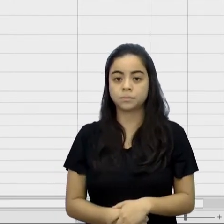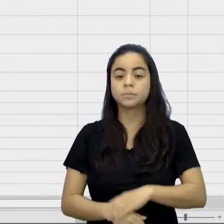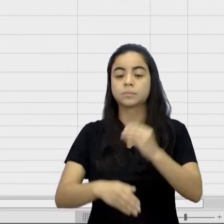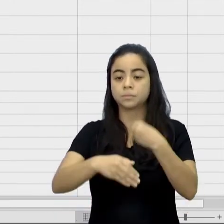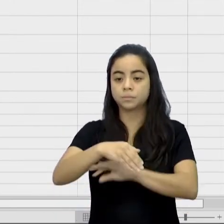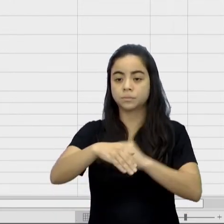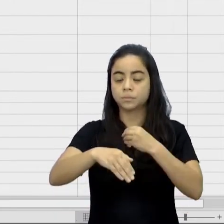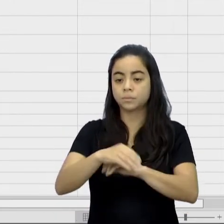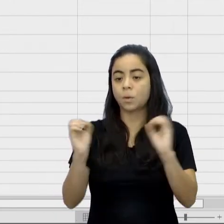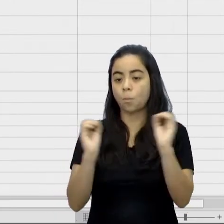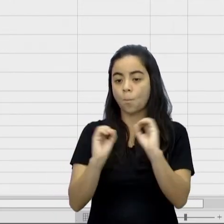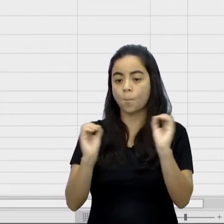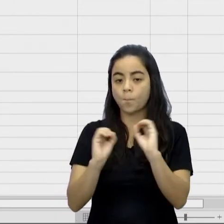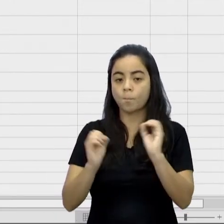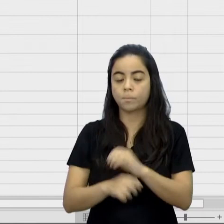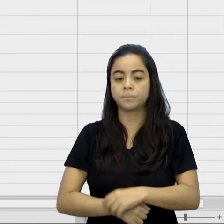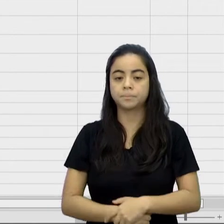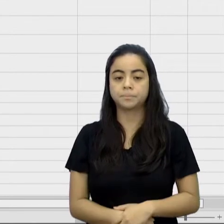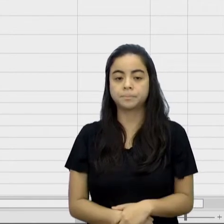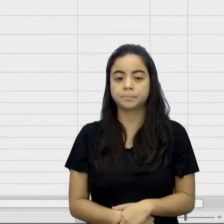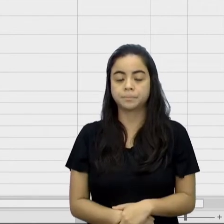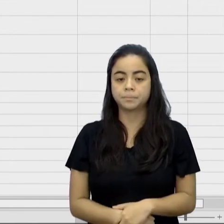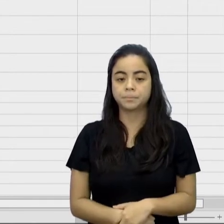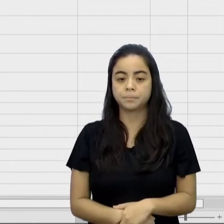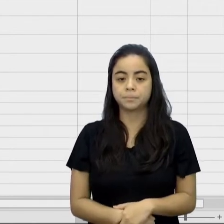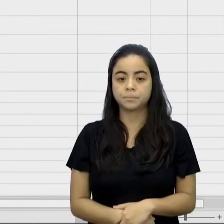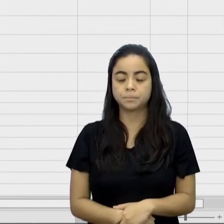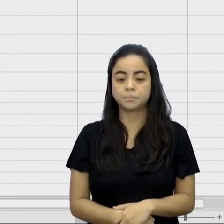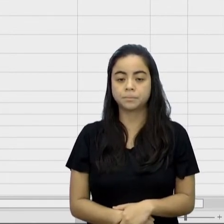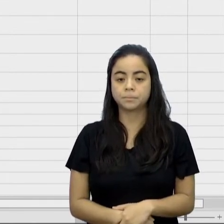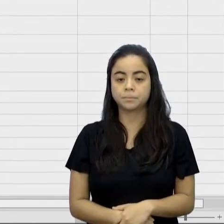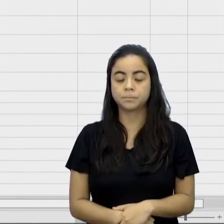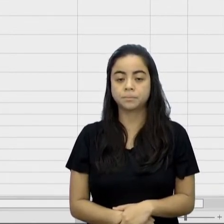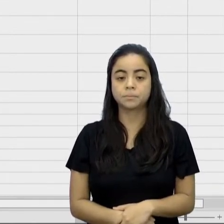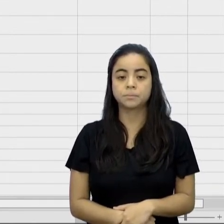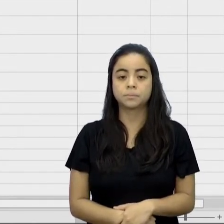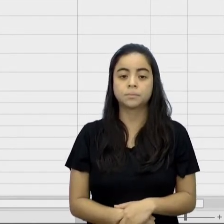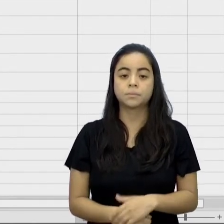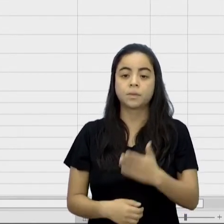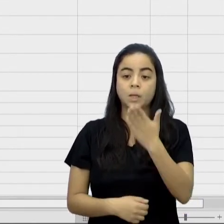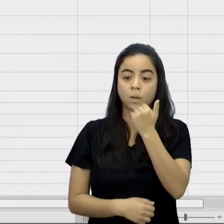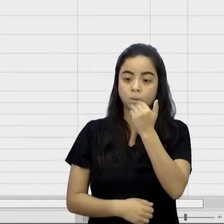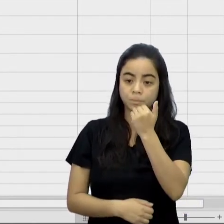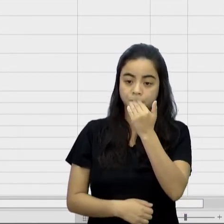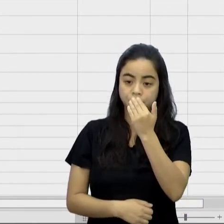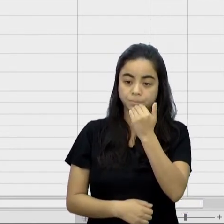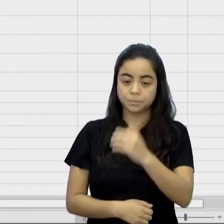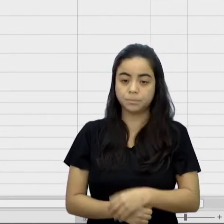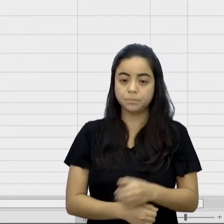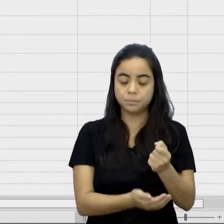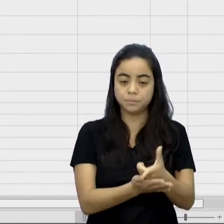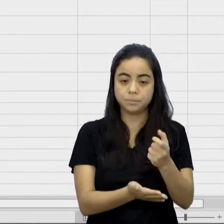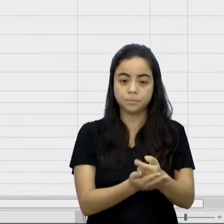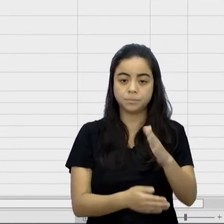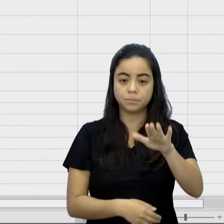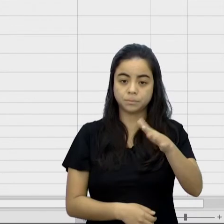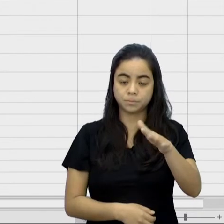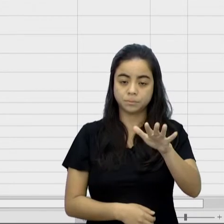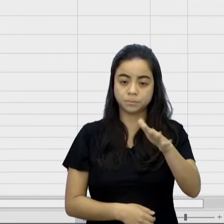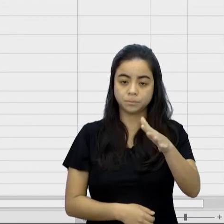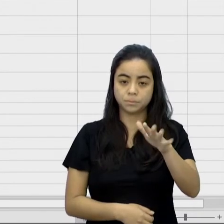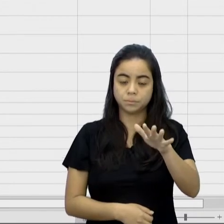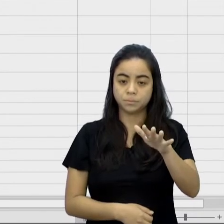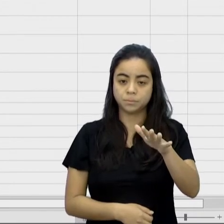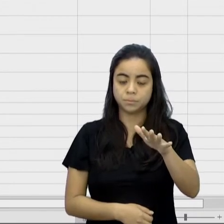está zerada, a gente não tem Exatamente. Estamos montando agora. Alimentação. A gente gasta mais ou menos, uma pessoa que mora sozinha, mais ou menos